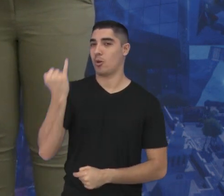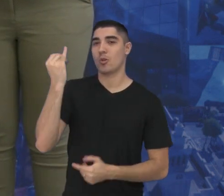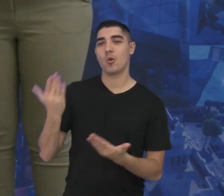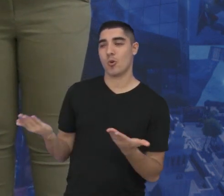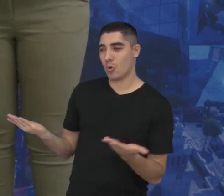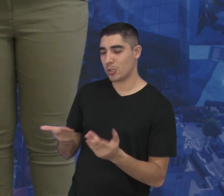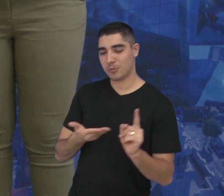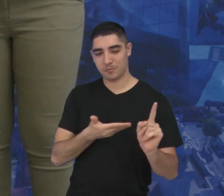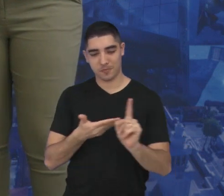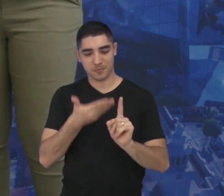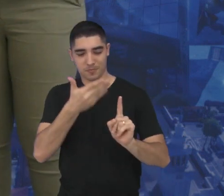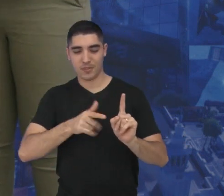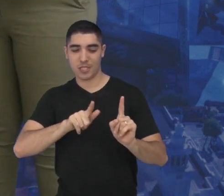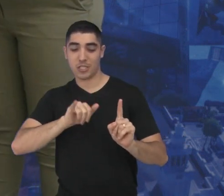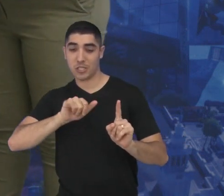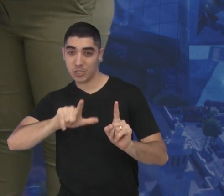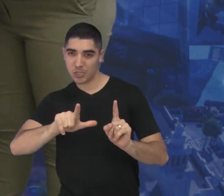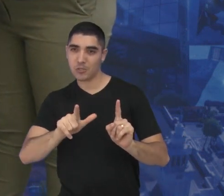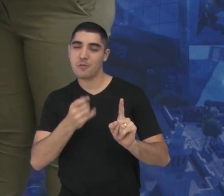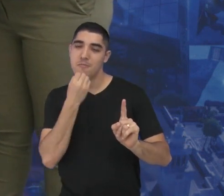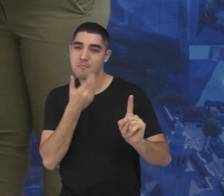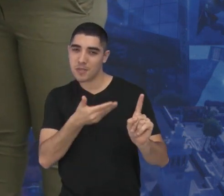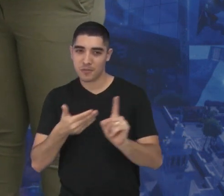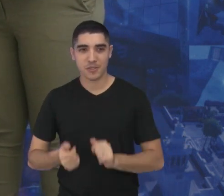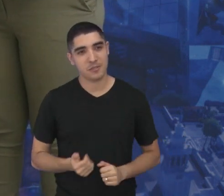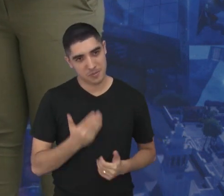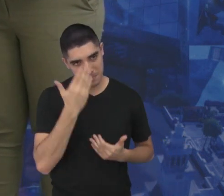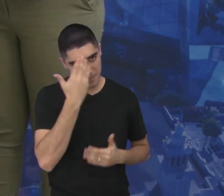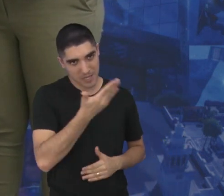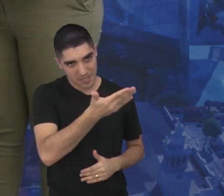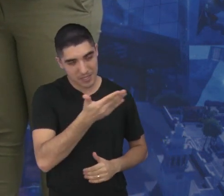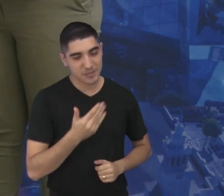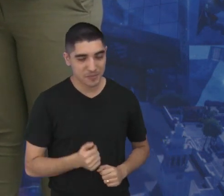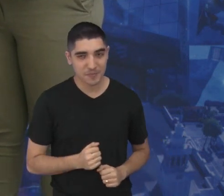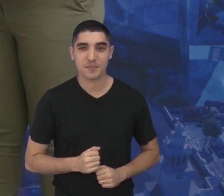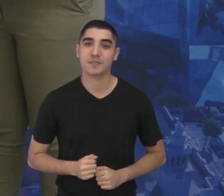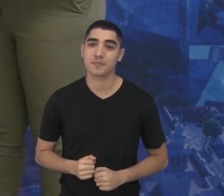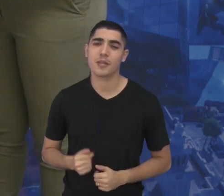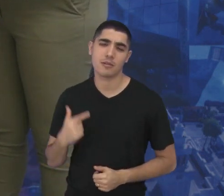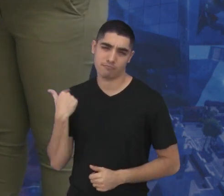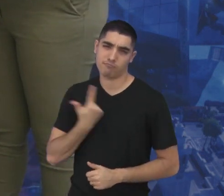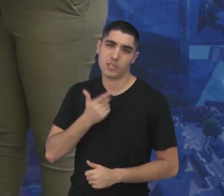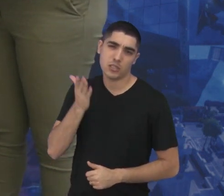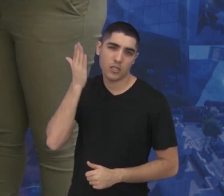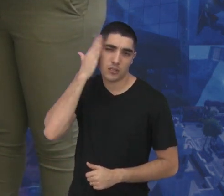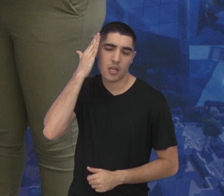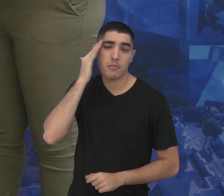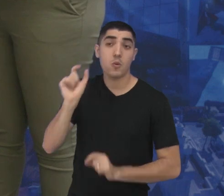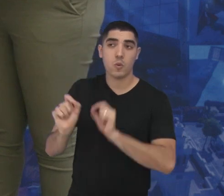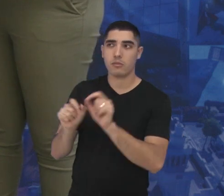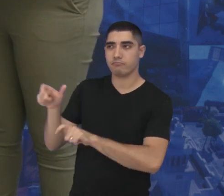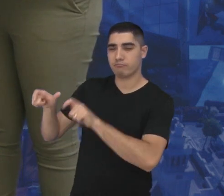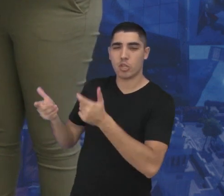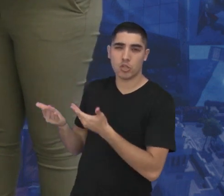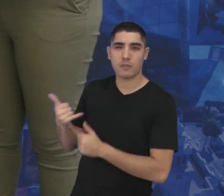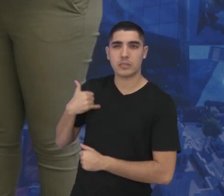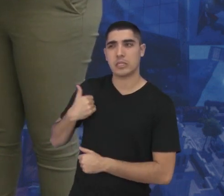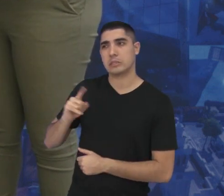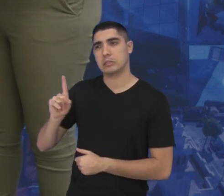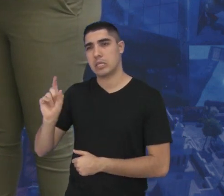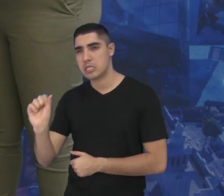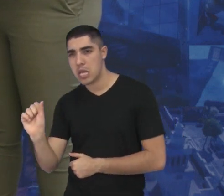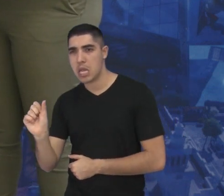estou aqui com a Gil Castilho, consultora política. Bem-vinda, Gil. Obrigada, Marina. A gente sabe, Gil, que os jovens de 16